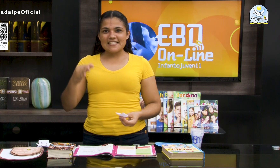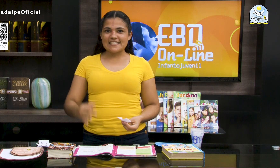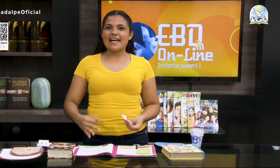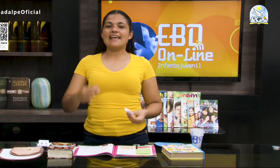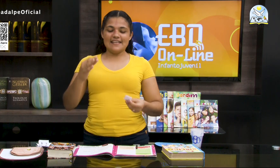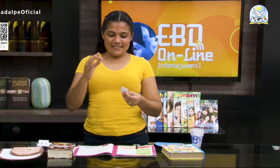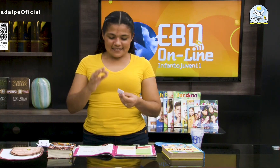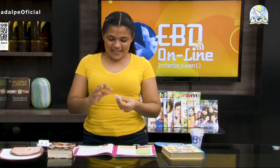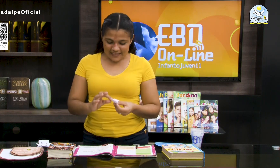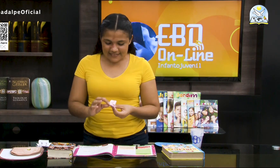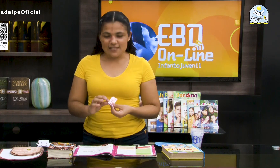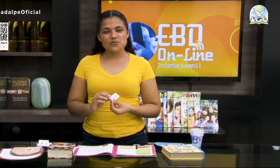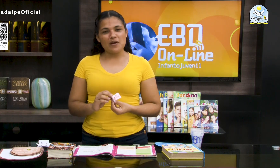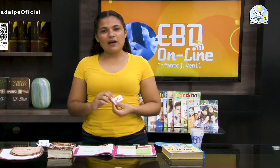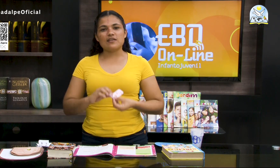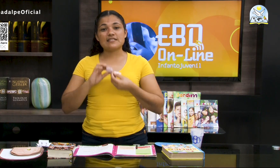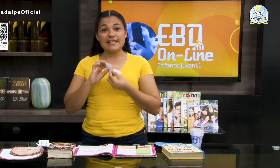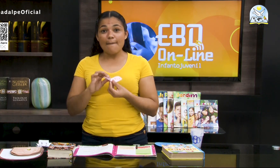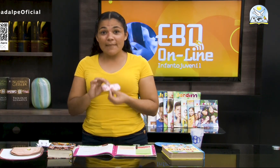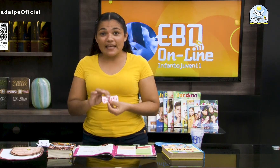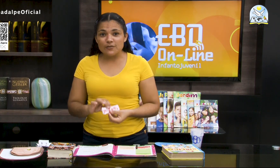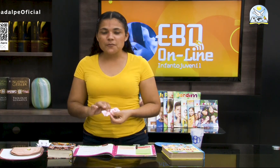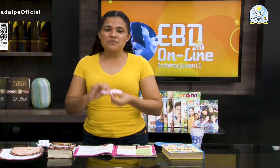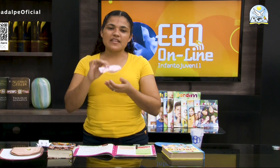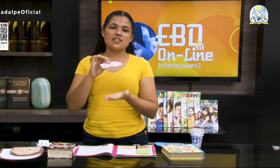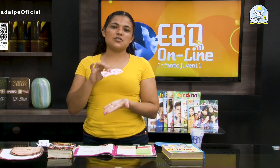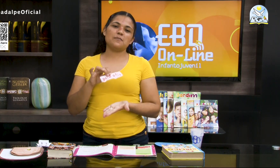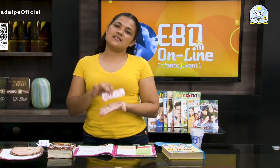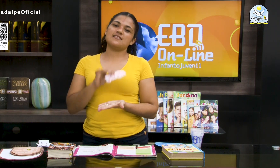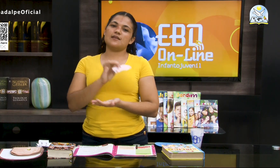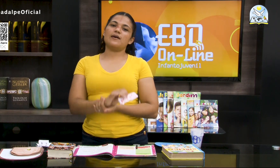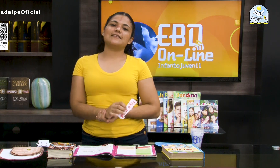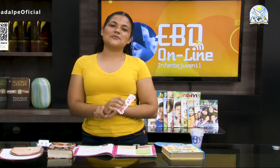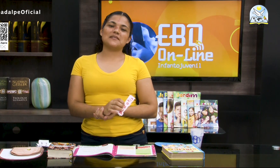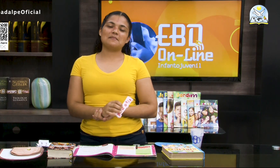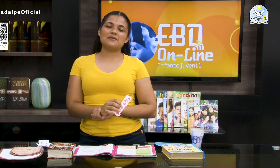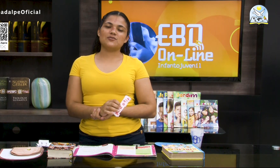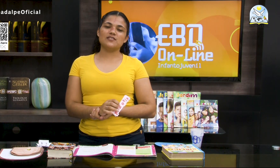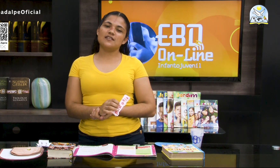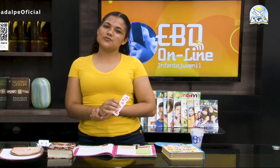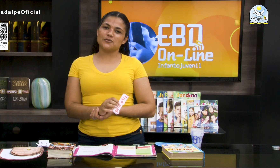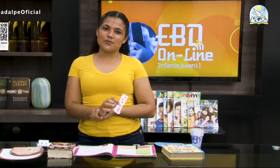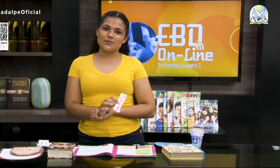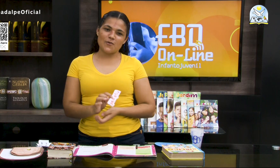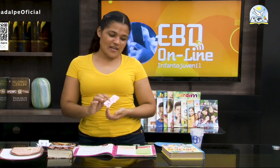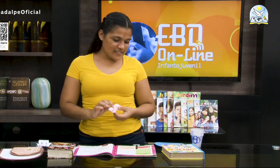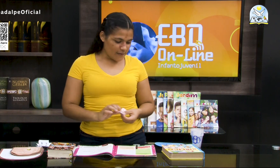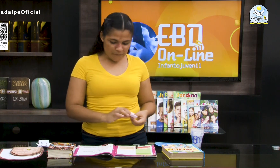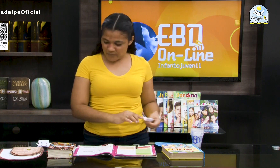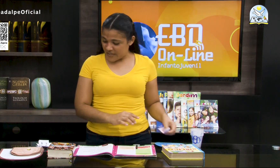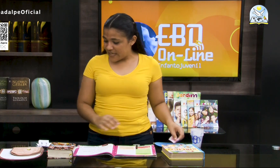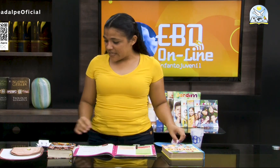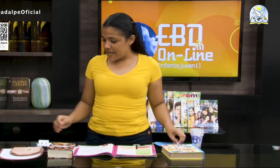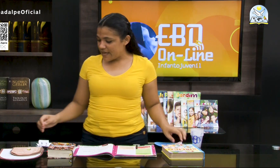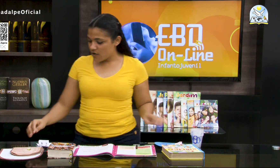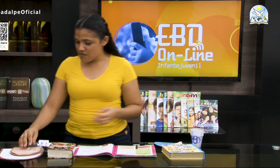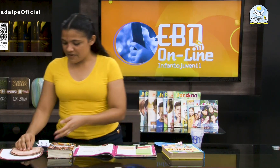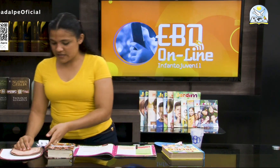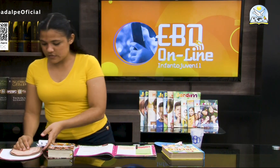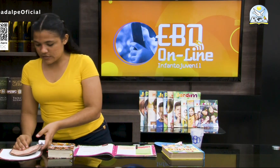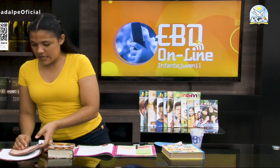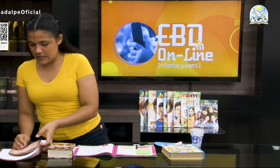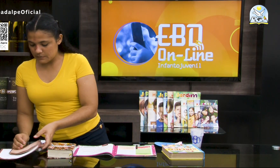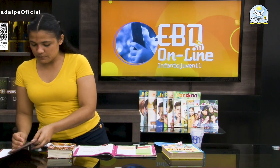Contanto que ele saia dali da sua aula, sabendo que a gente precisa guardar os mandamentos de Deus no nosso coração. E aí